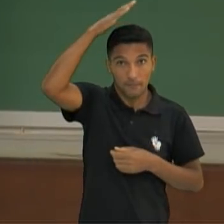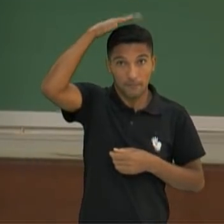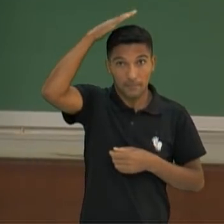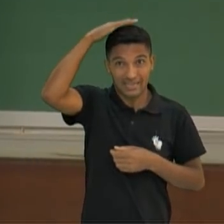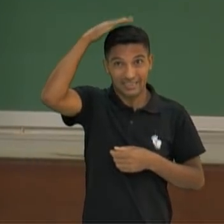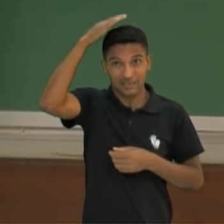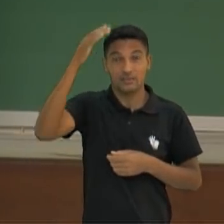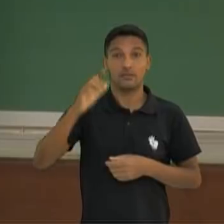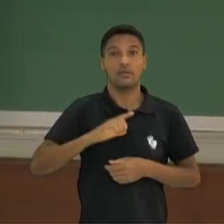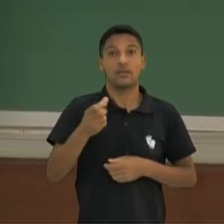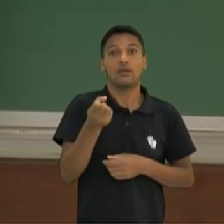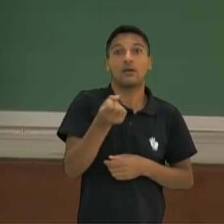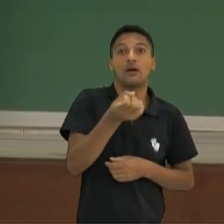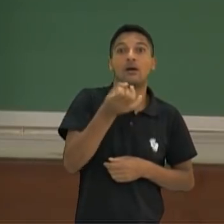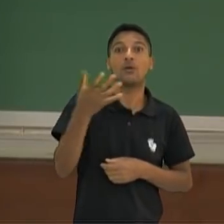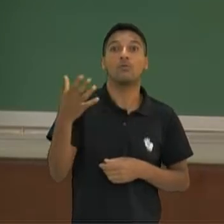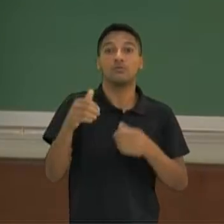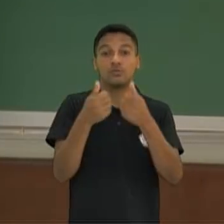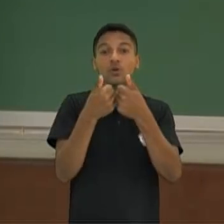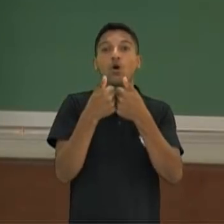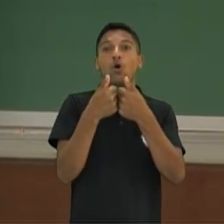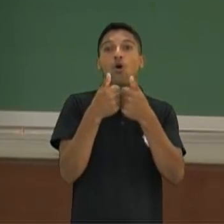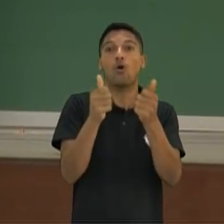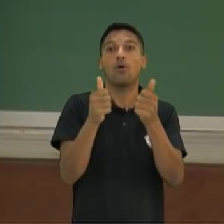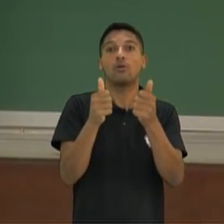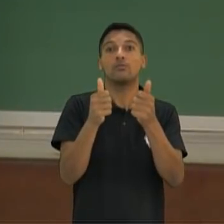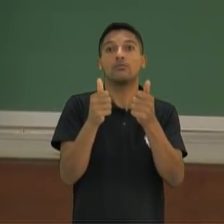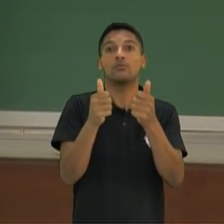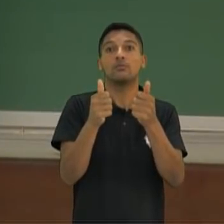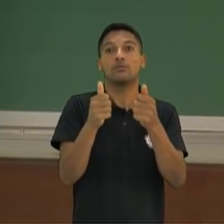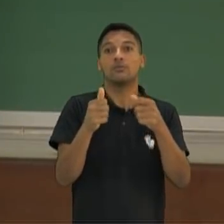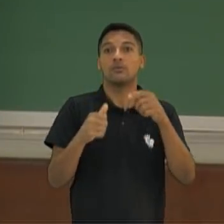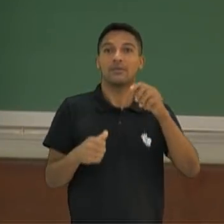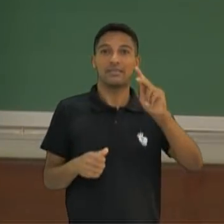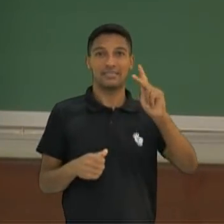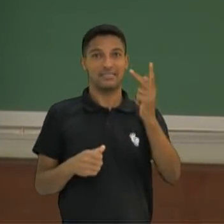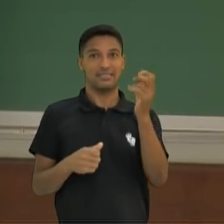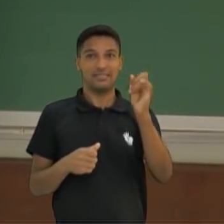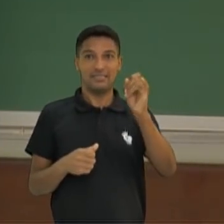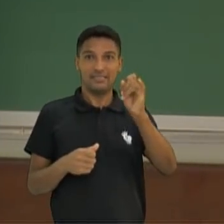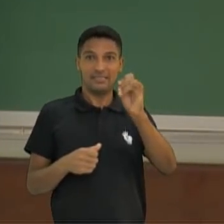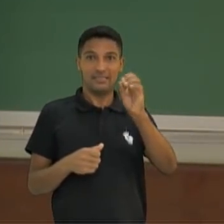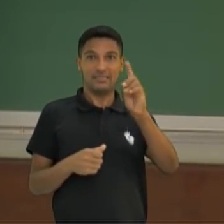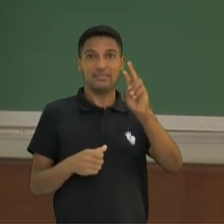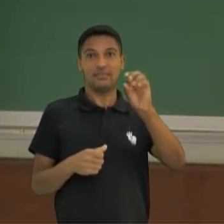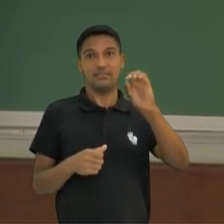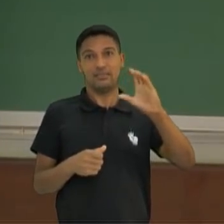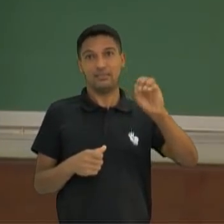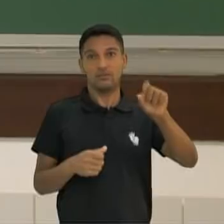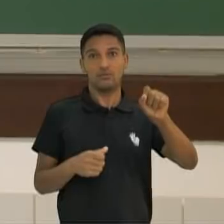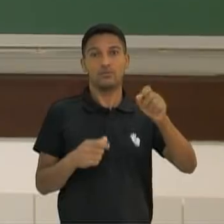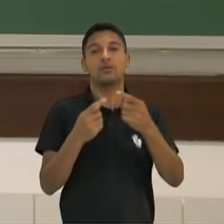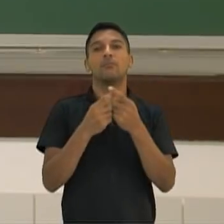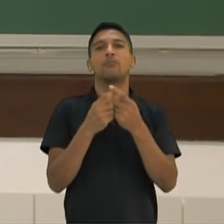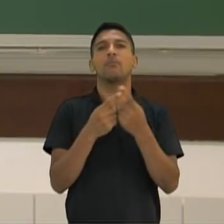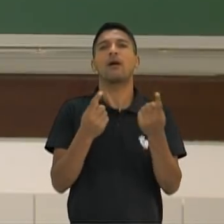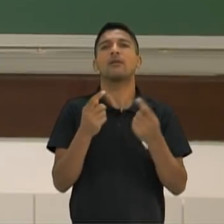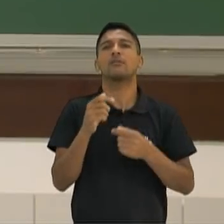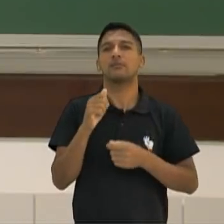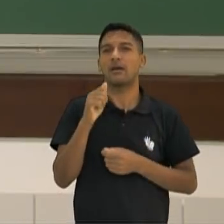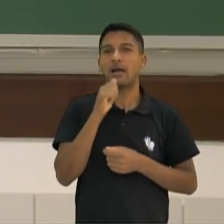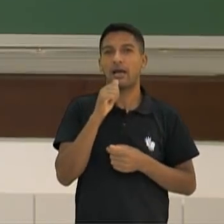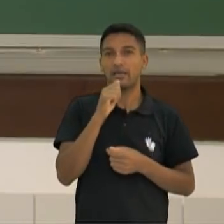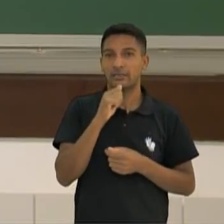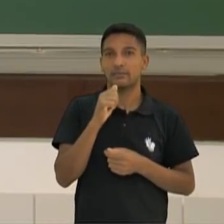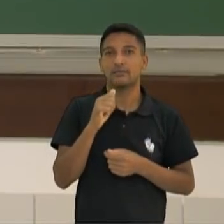muito pequeno. Temos que ter efetivamente mais experiências nesse sentido. Só que aí temos a problemática, como eu falei,